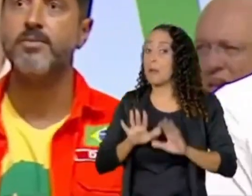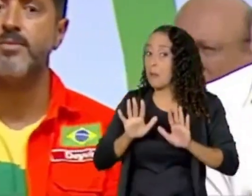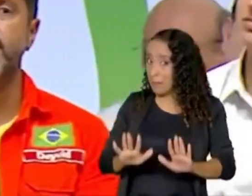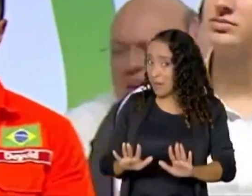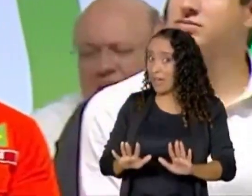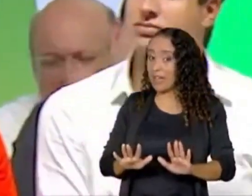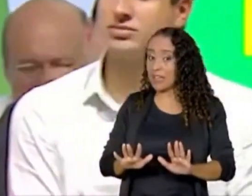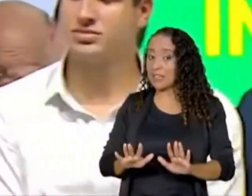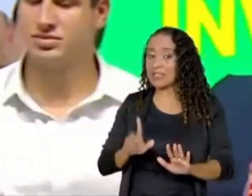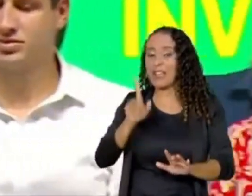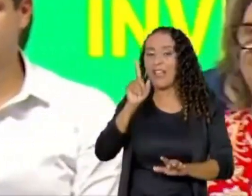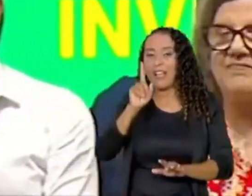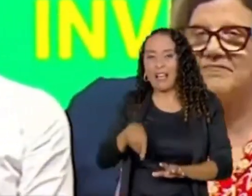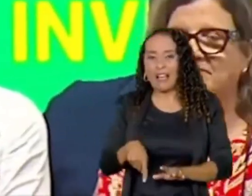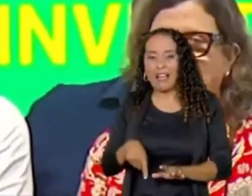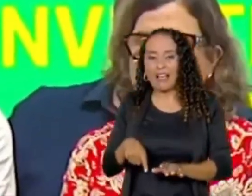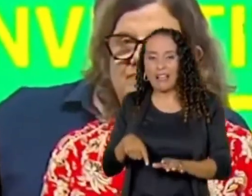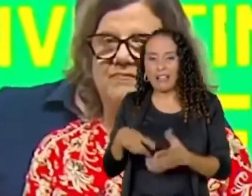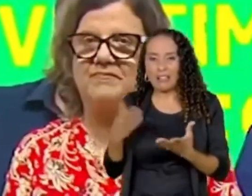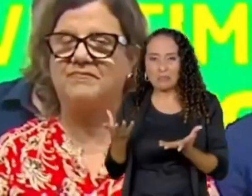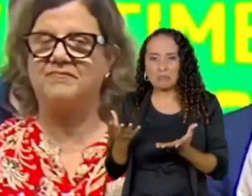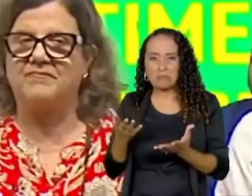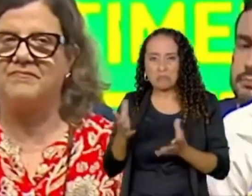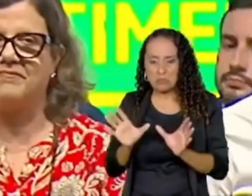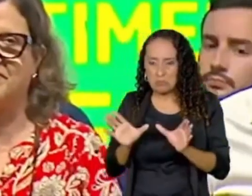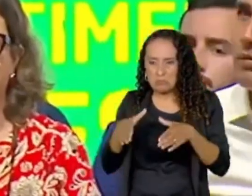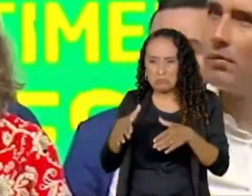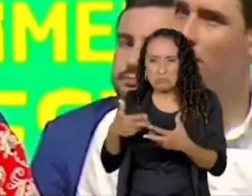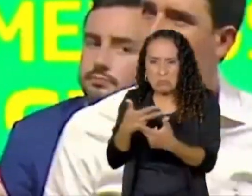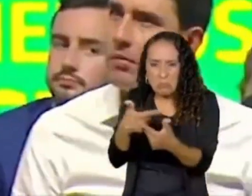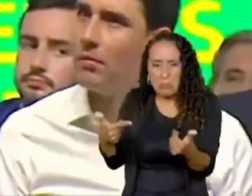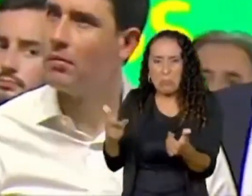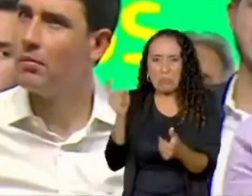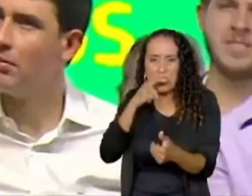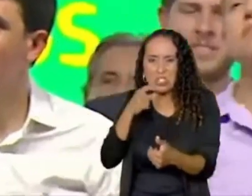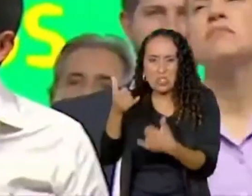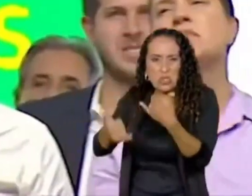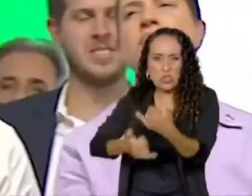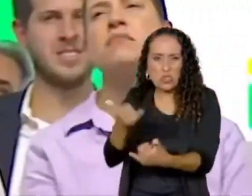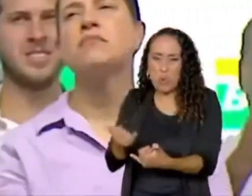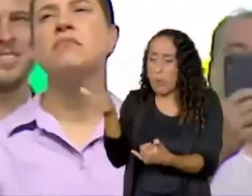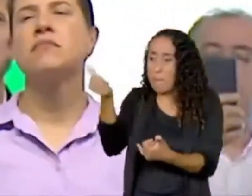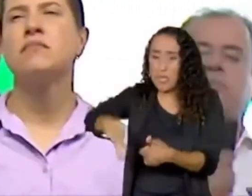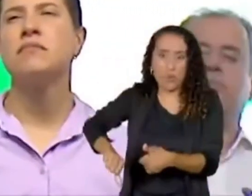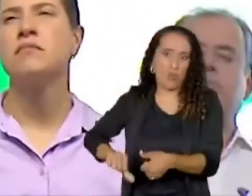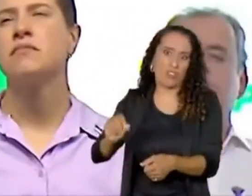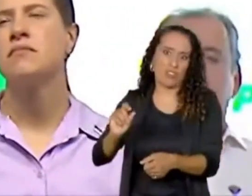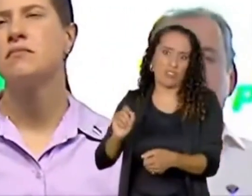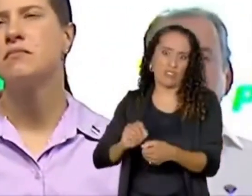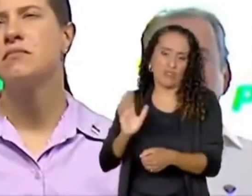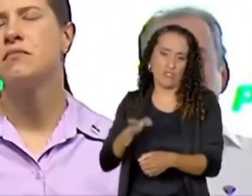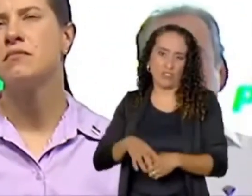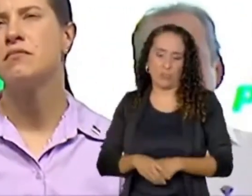faz parte de um jogo sórdido, de um jogo talvez o pior que eu já fiz.